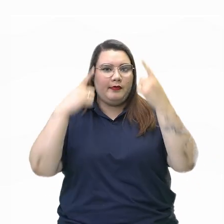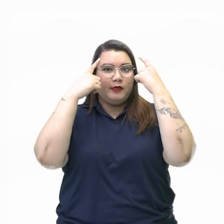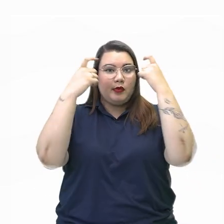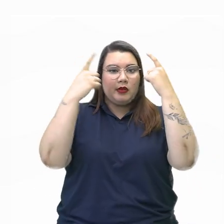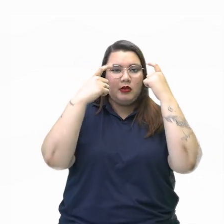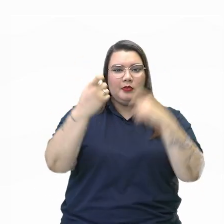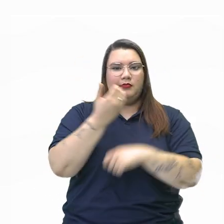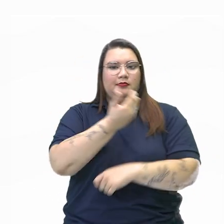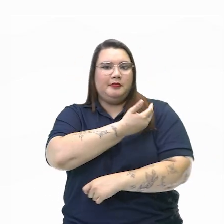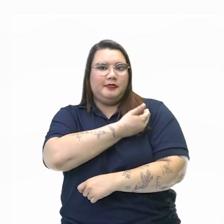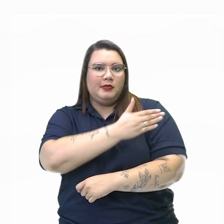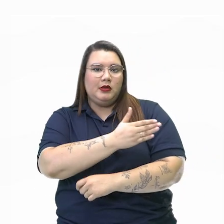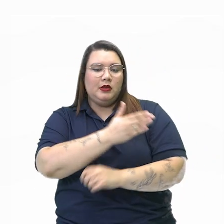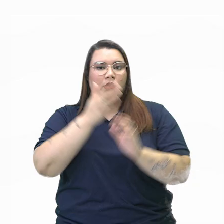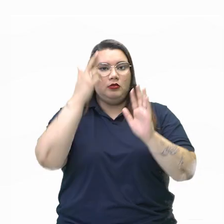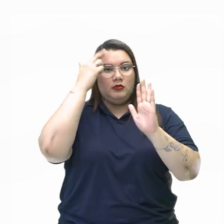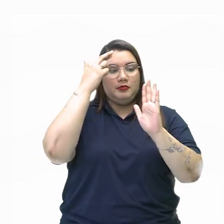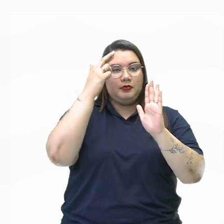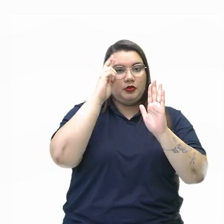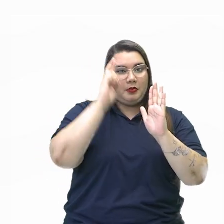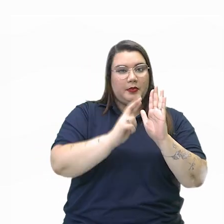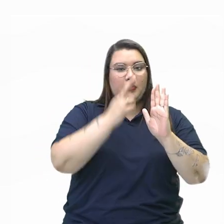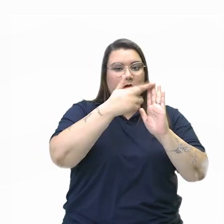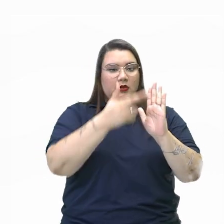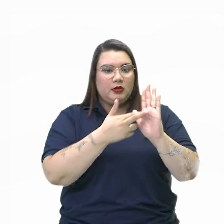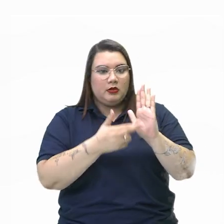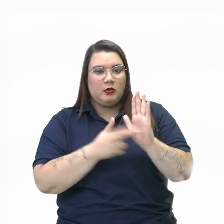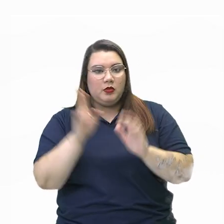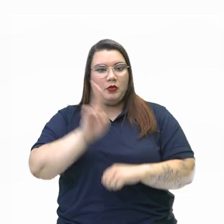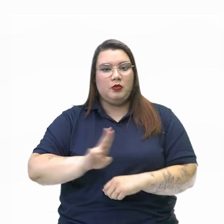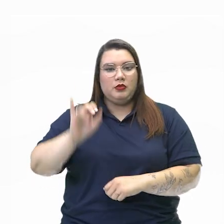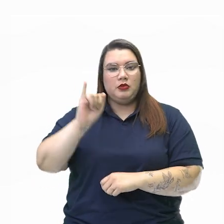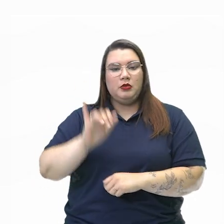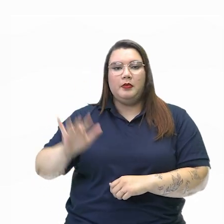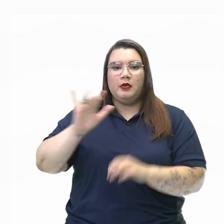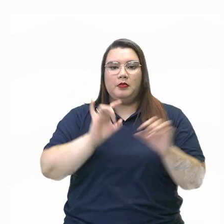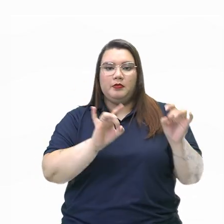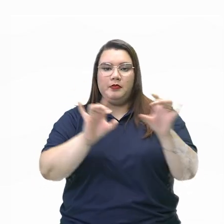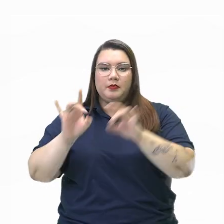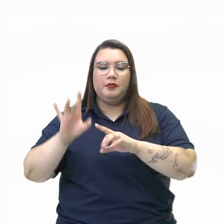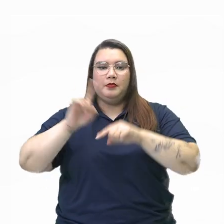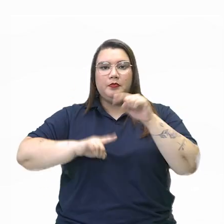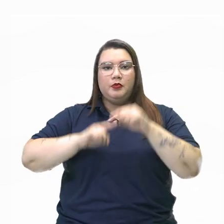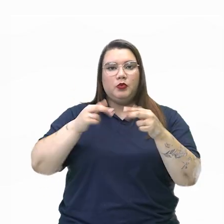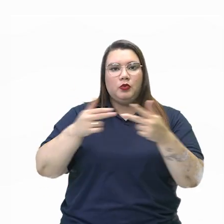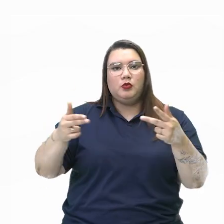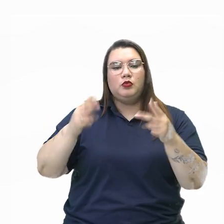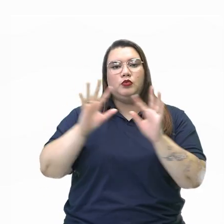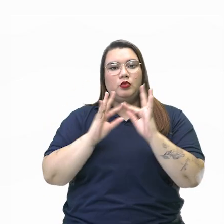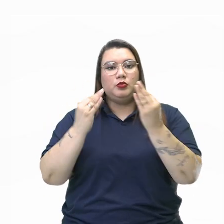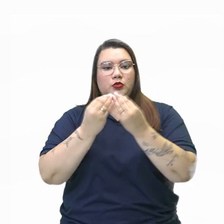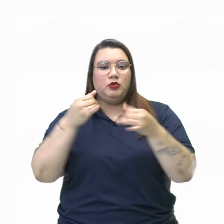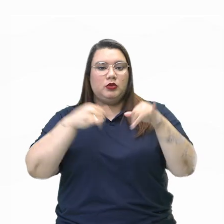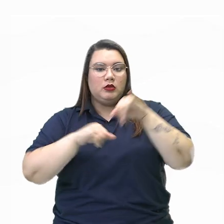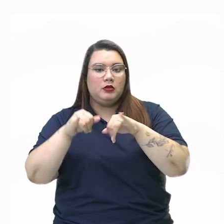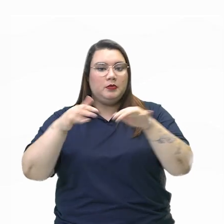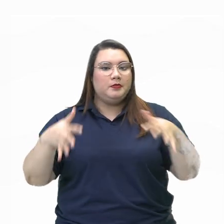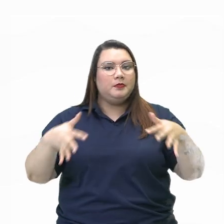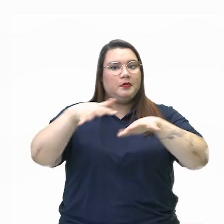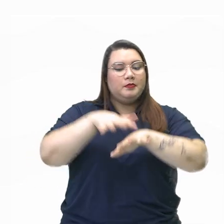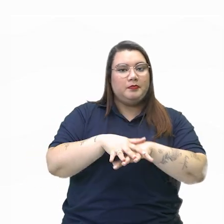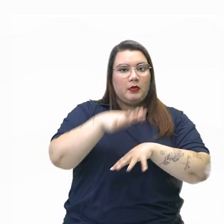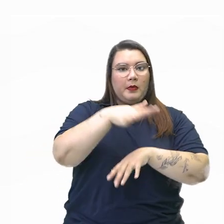corporais, violência, preconceito, respeito às regras, uso de imagem para a venda de produtos,